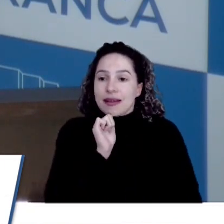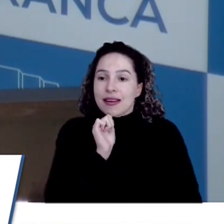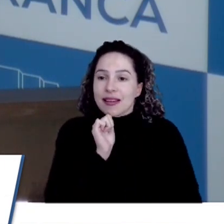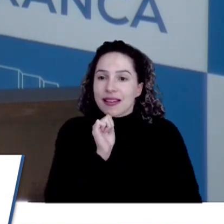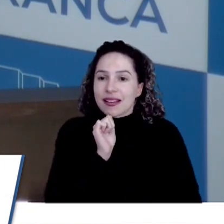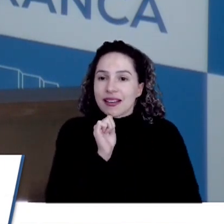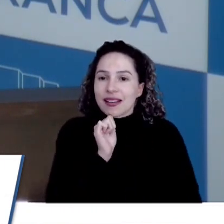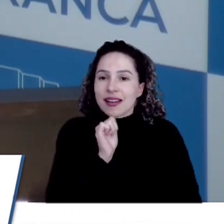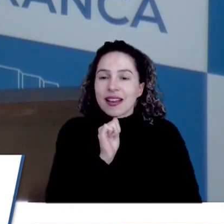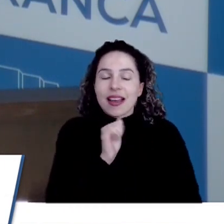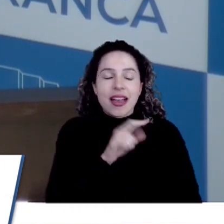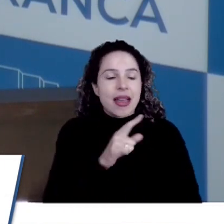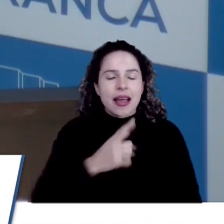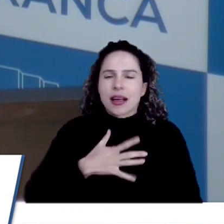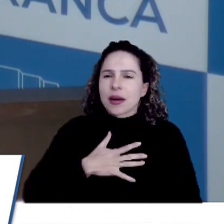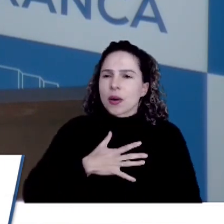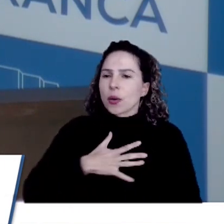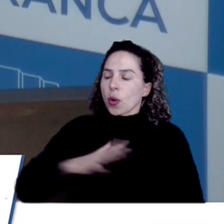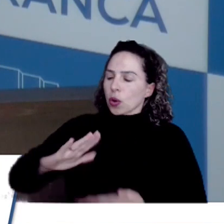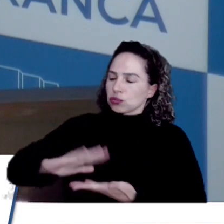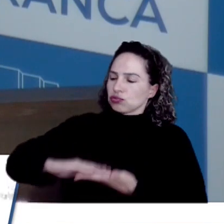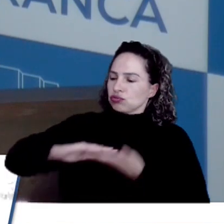ela não gostava de elogios.